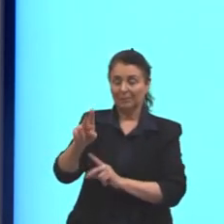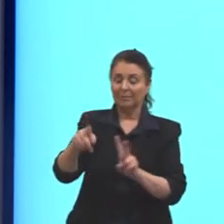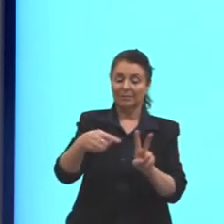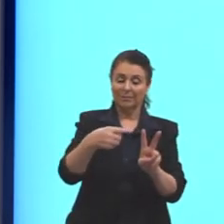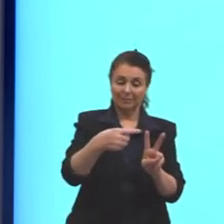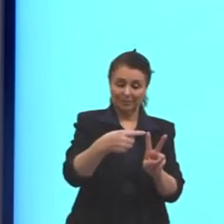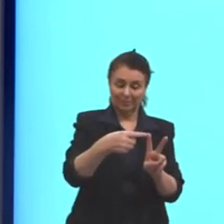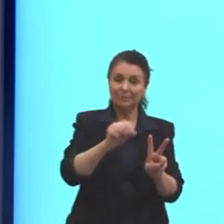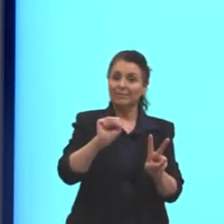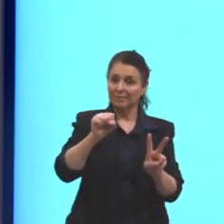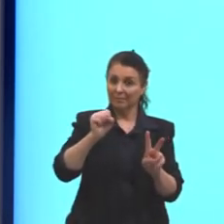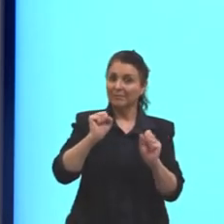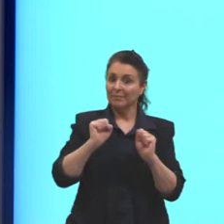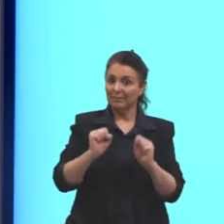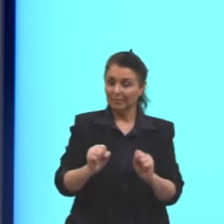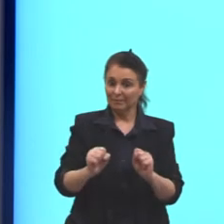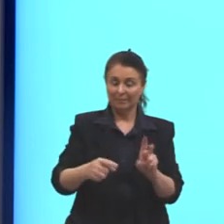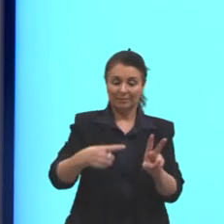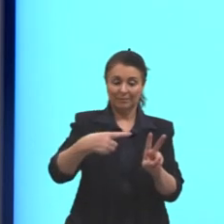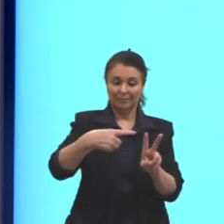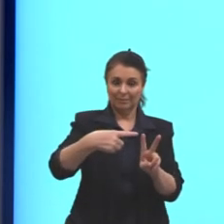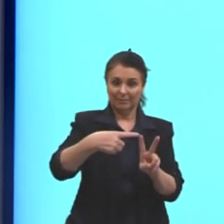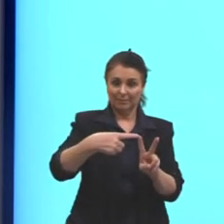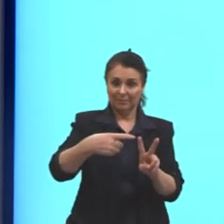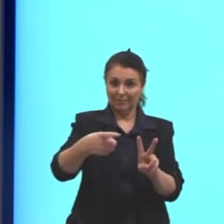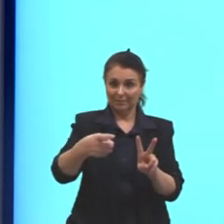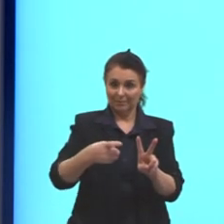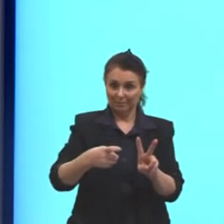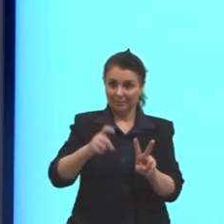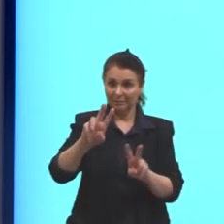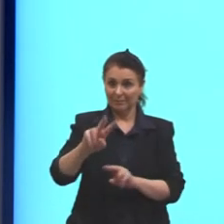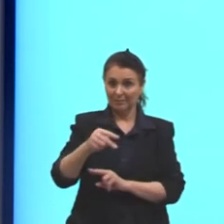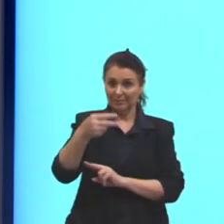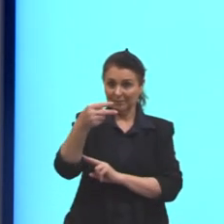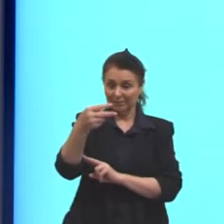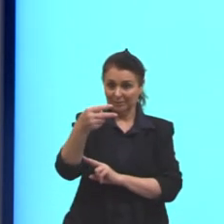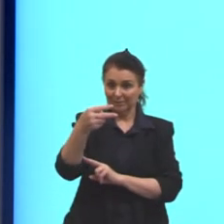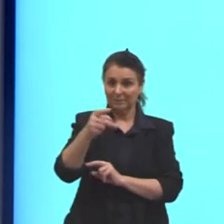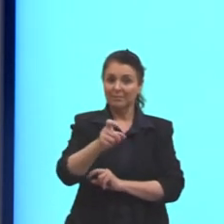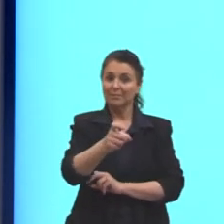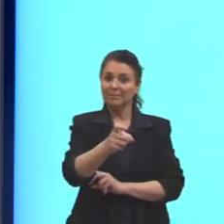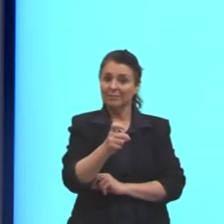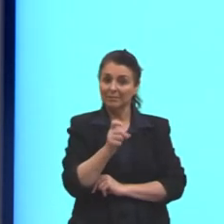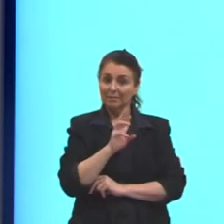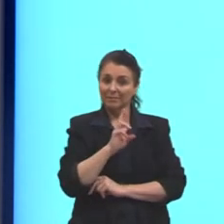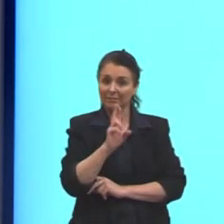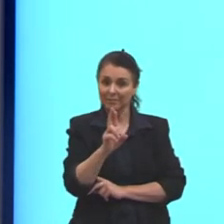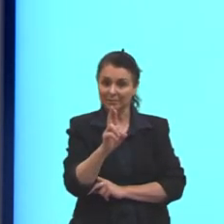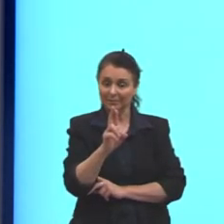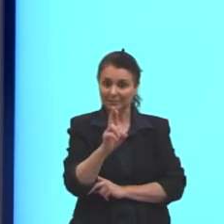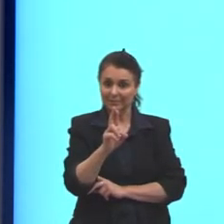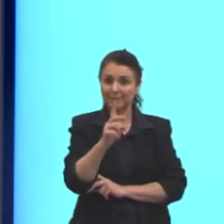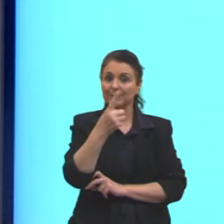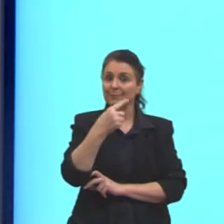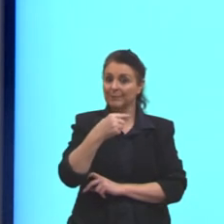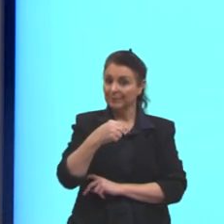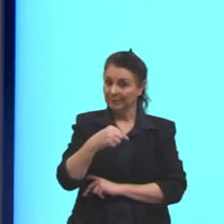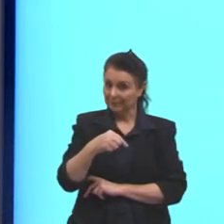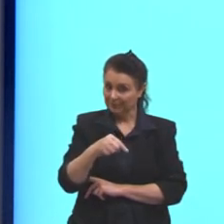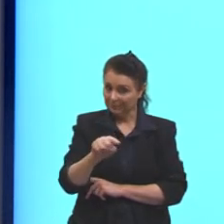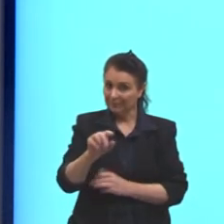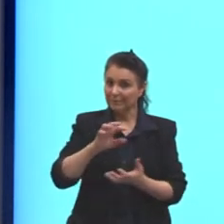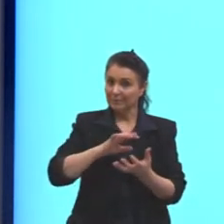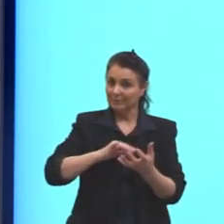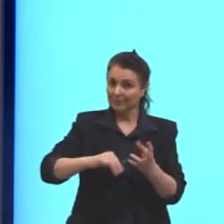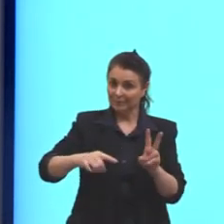tá então raiz quadrada de x ao quadrado é x outro tendo que eu posso